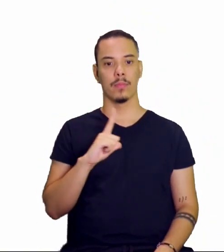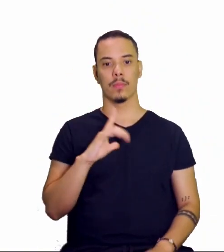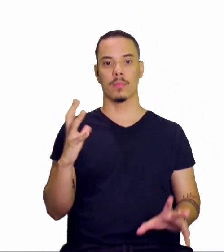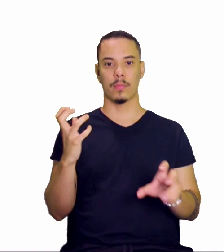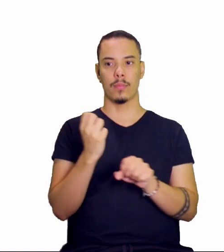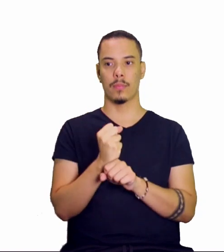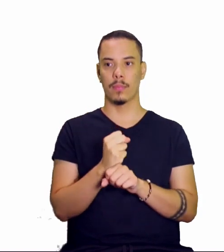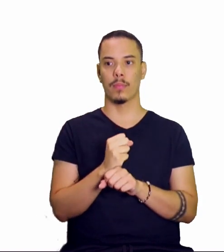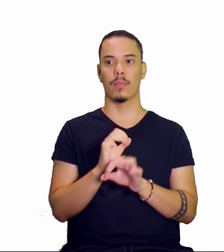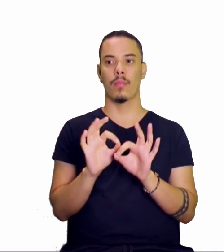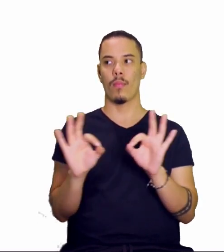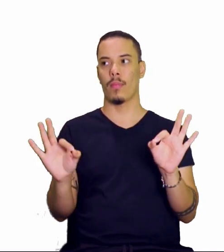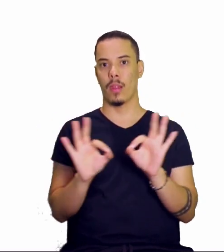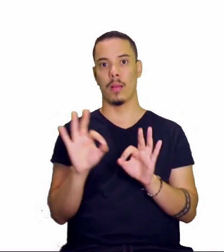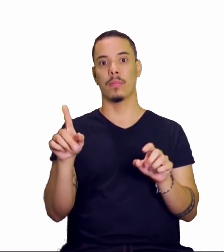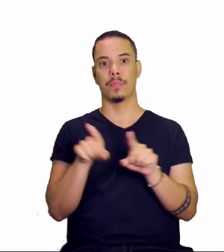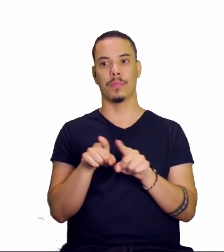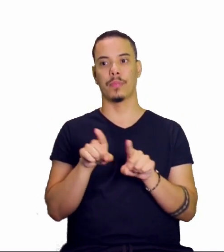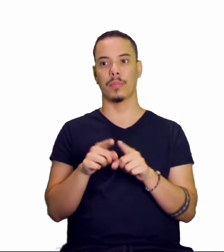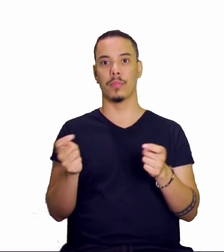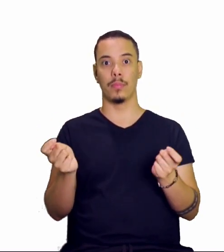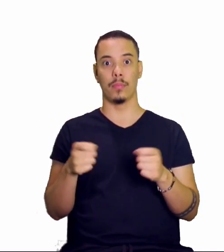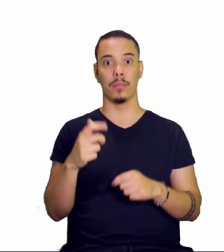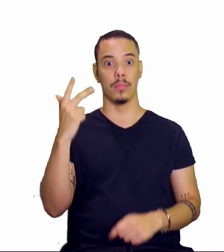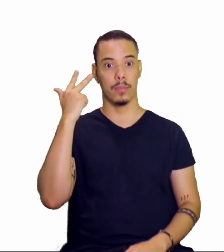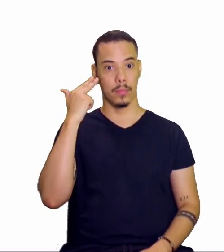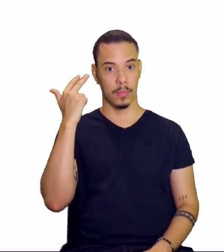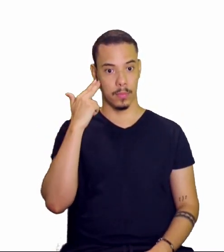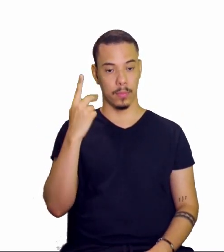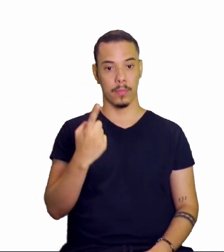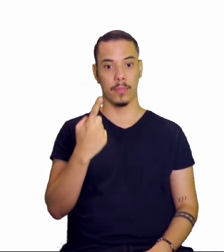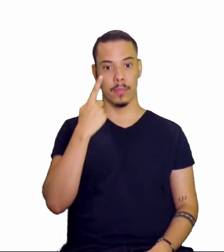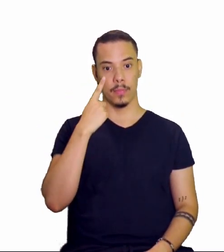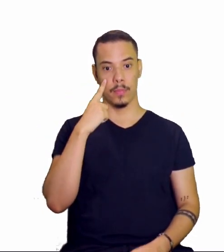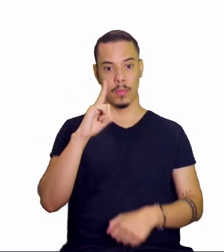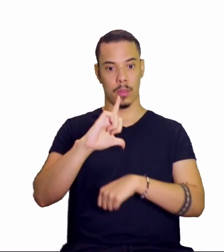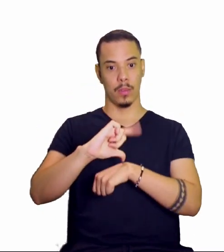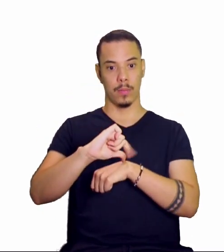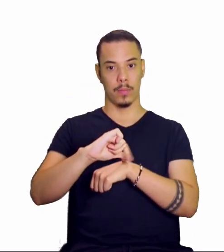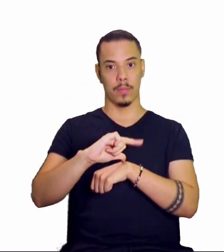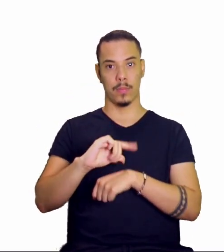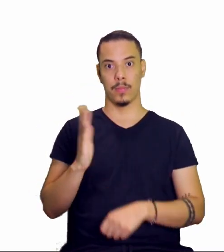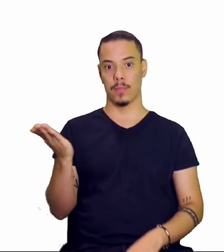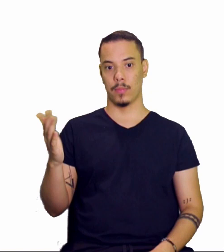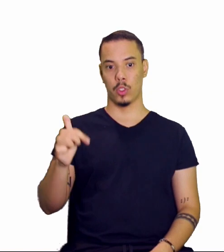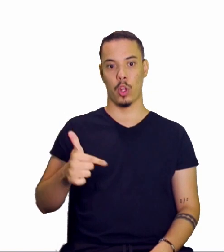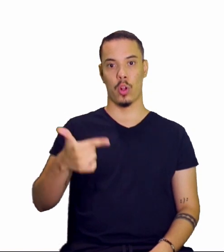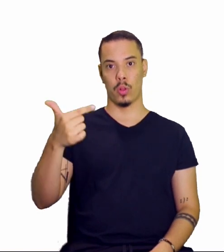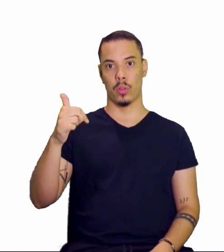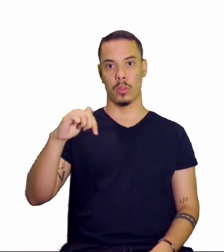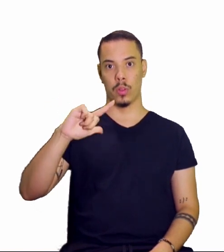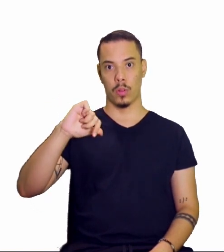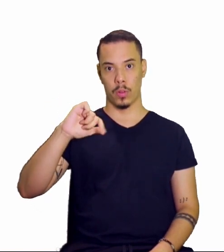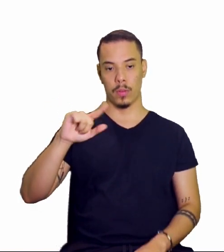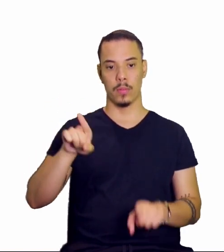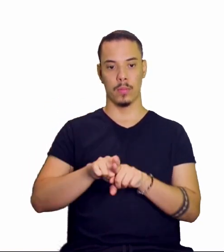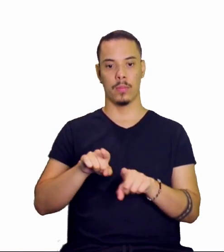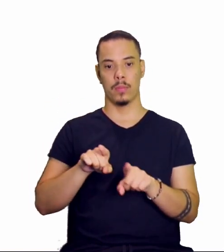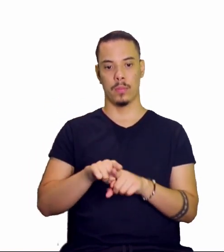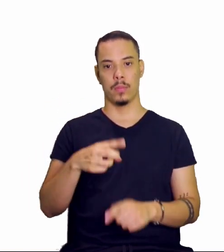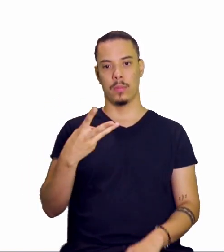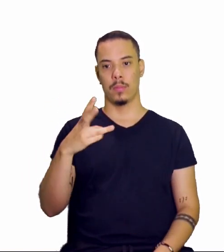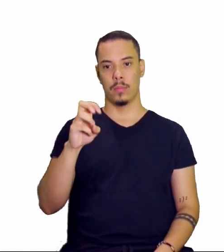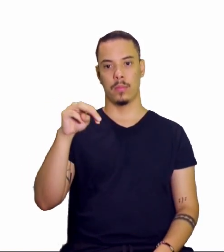as unidades de medição de tempo são talvez as mais comuns ali. Vamos dar uma olhadinha ao relógio ali, marcando 12 horas e